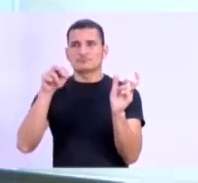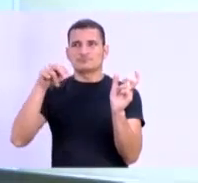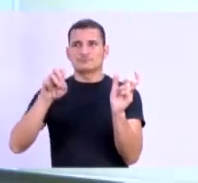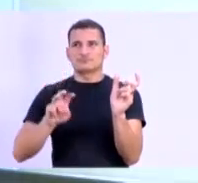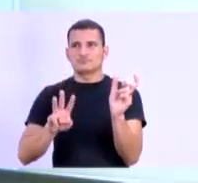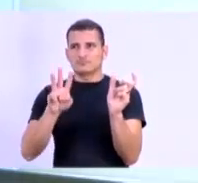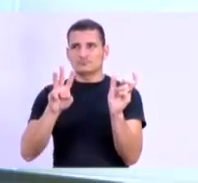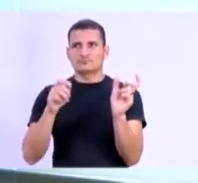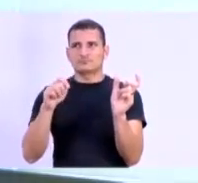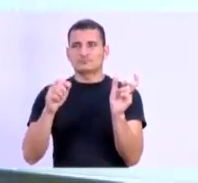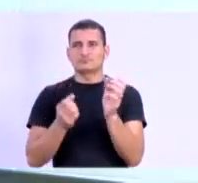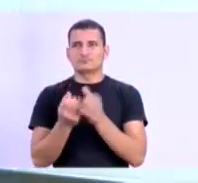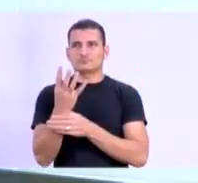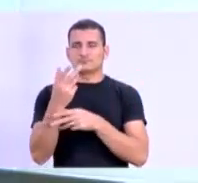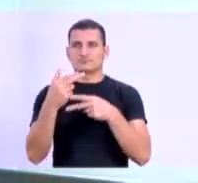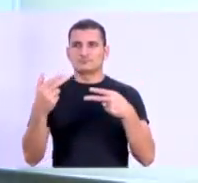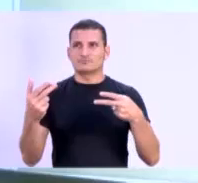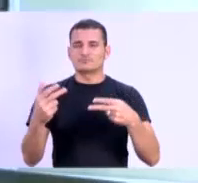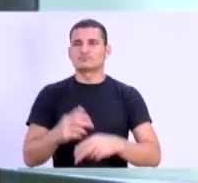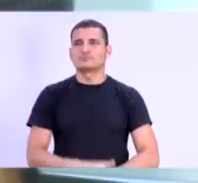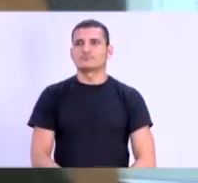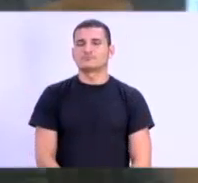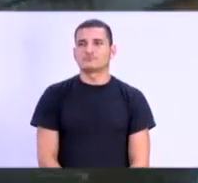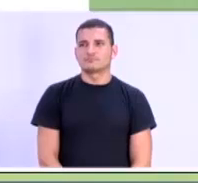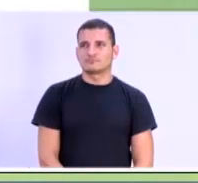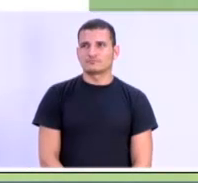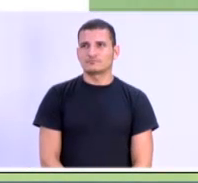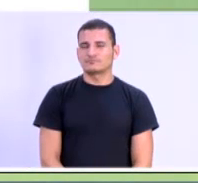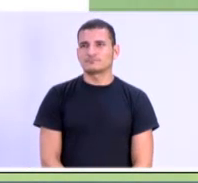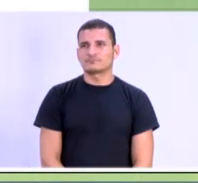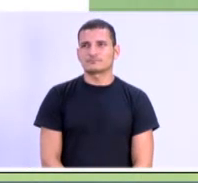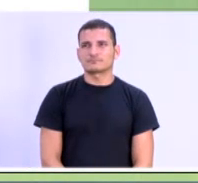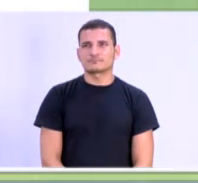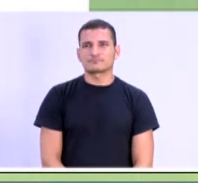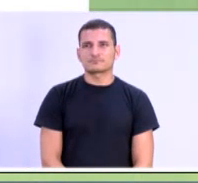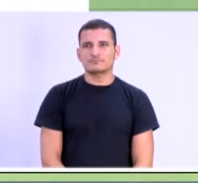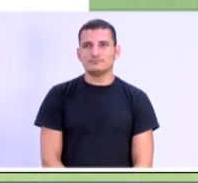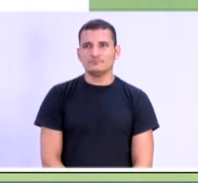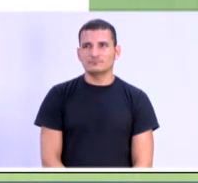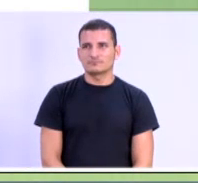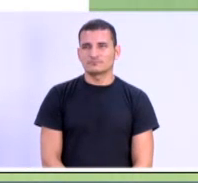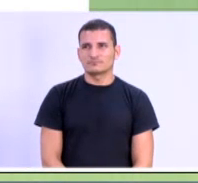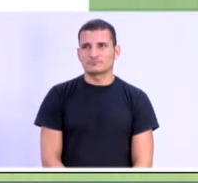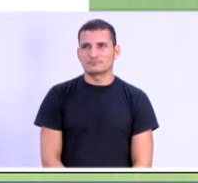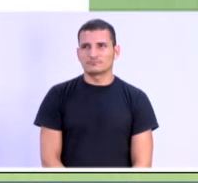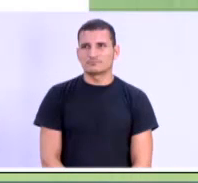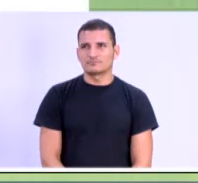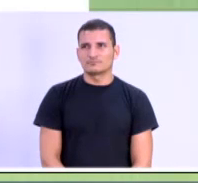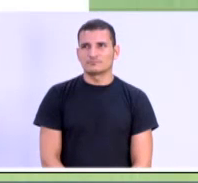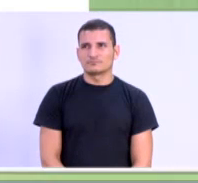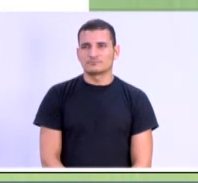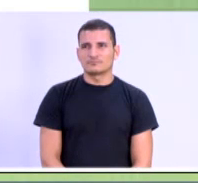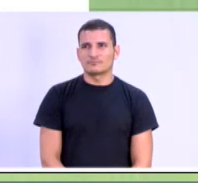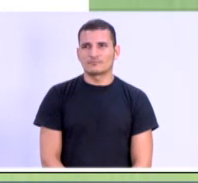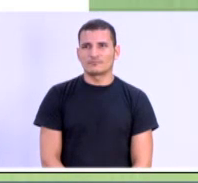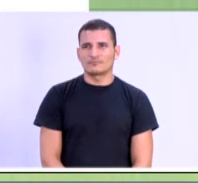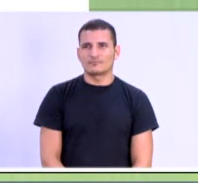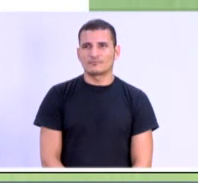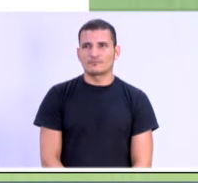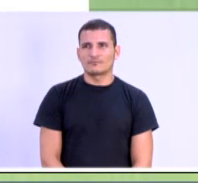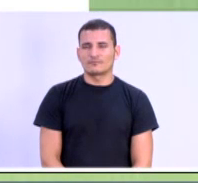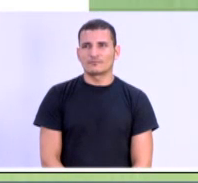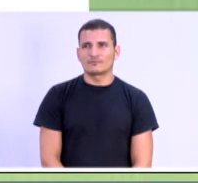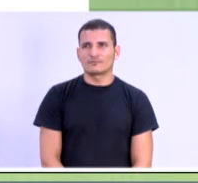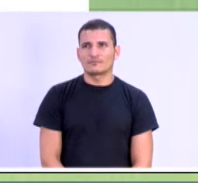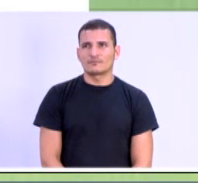preciso criar o objeto. E foi justamente o que a gente vê nesse código fonte aqui, olha aqui, né? Então eu